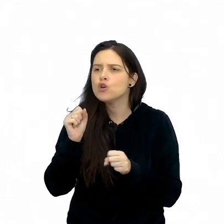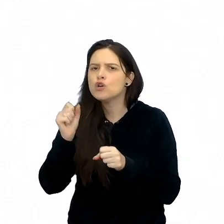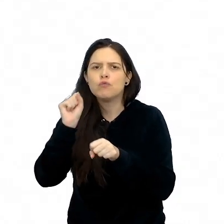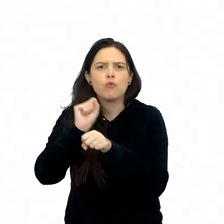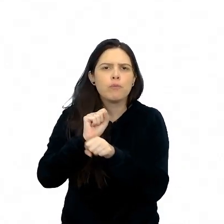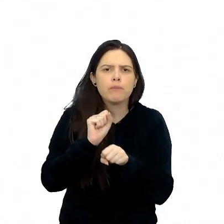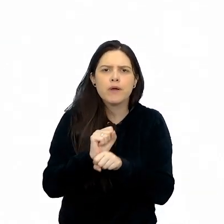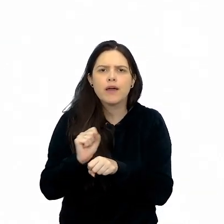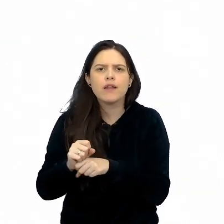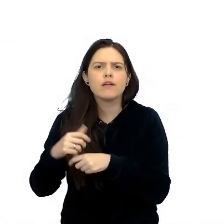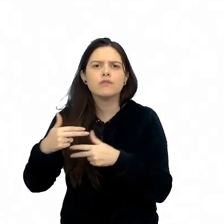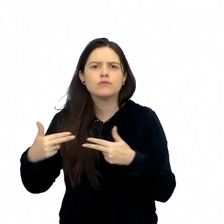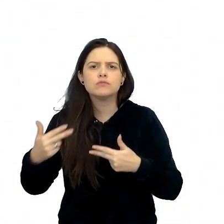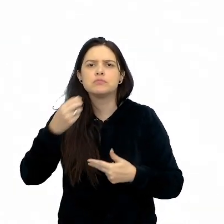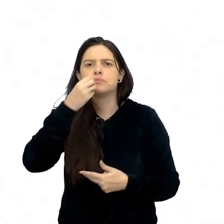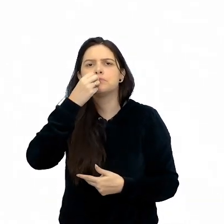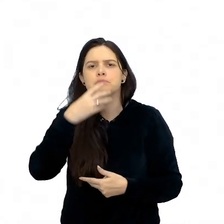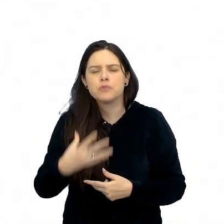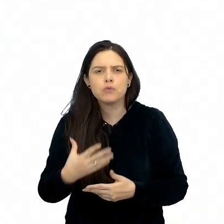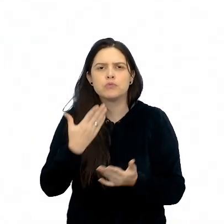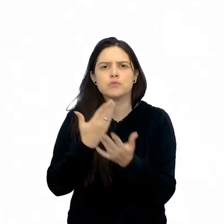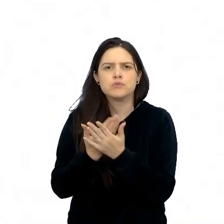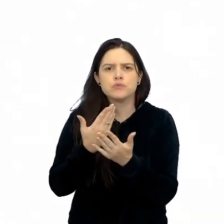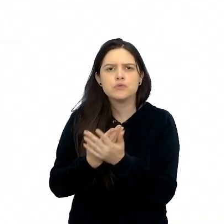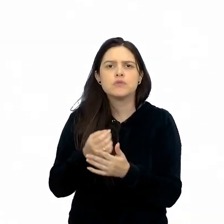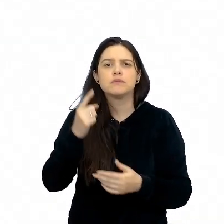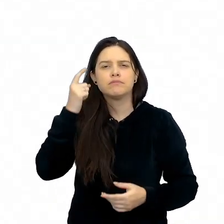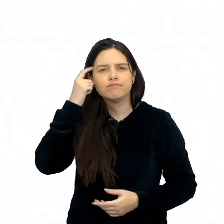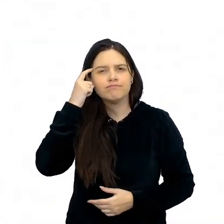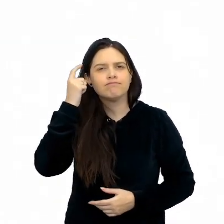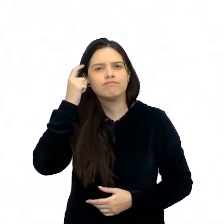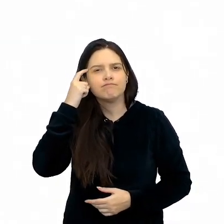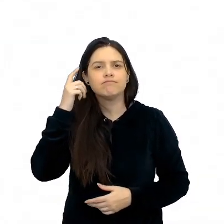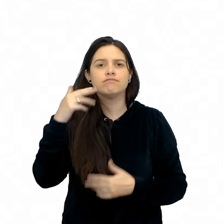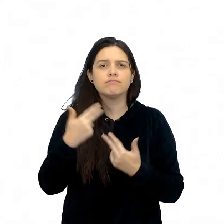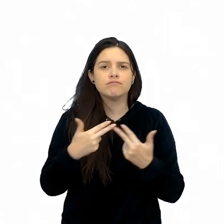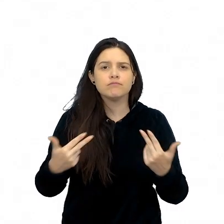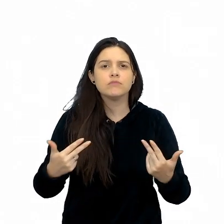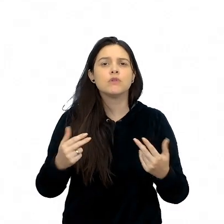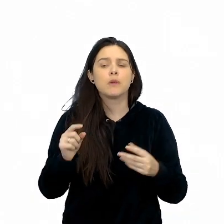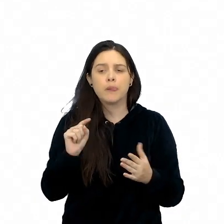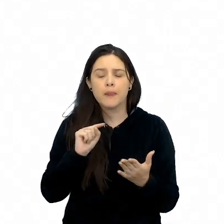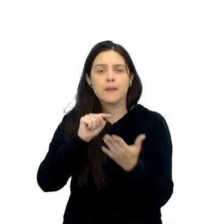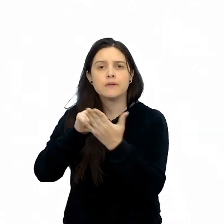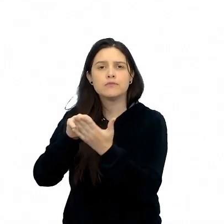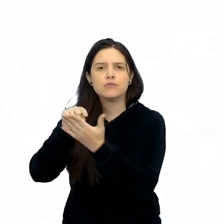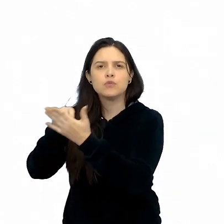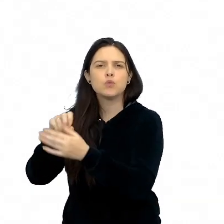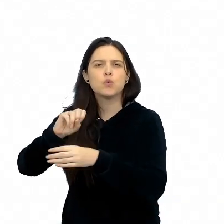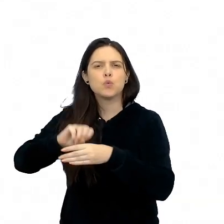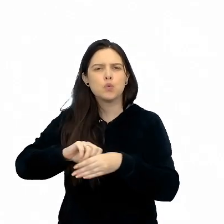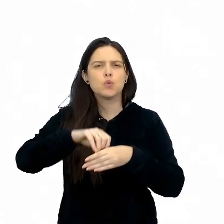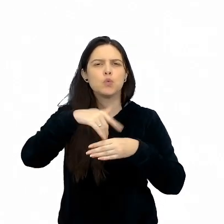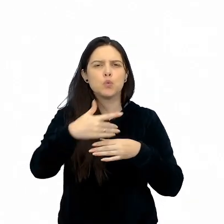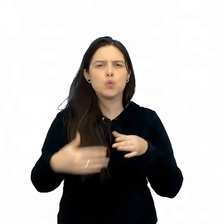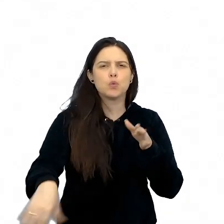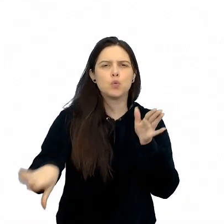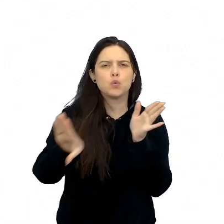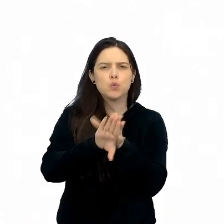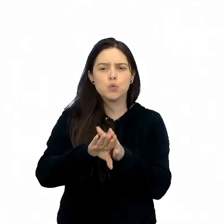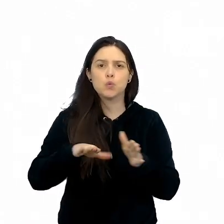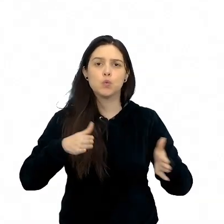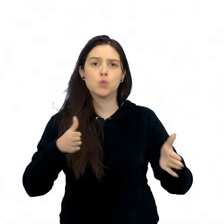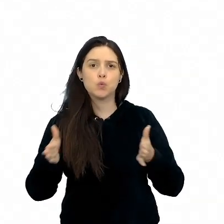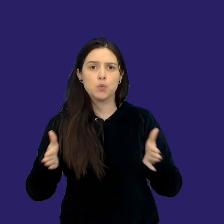Ou seja, eu não tenho um ponto específico, mas eu tenho que saber até que momento eu vou. Então, como que eu auxilio o meu estudante a chegar naquele momento